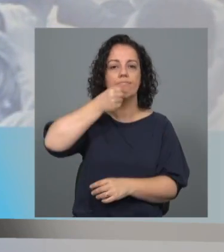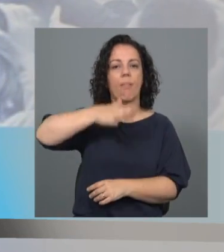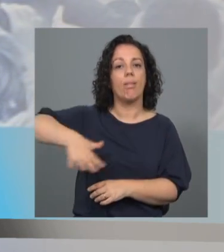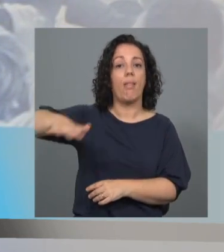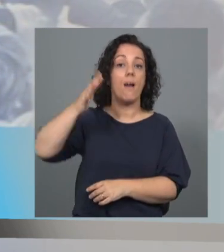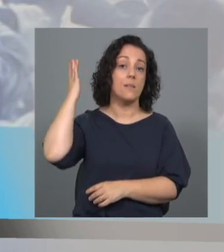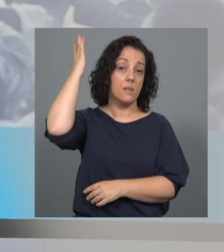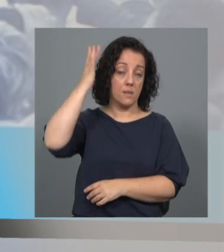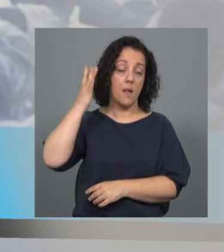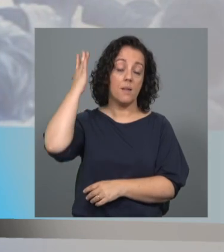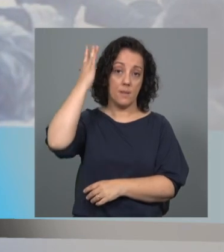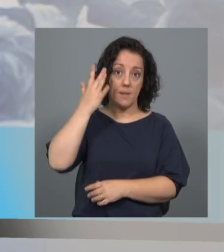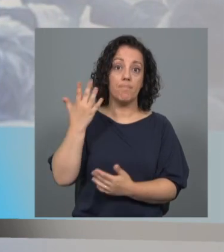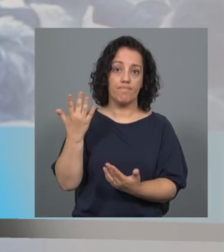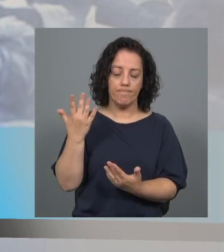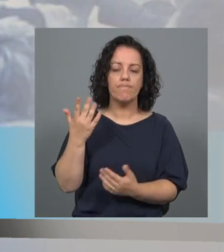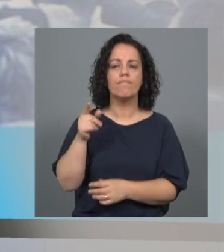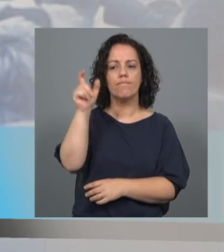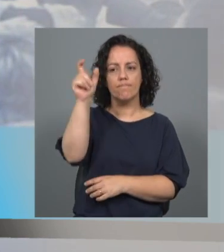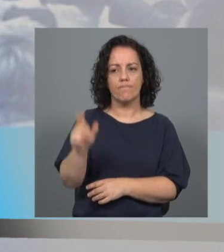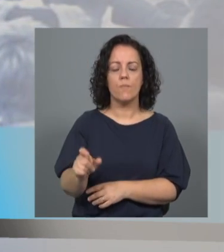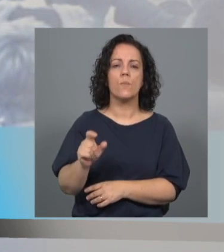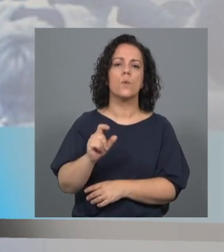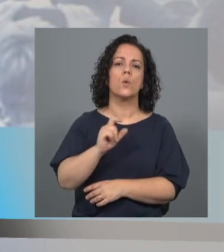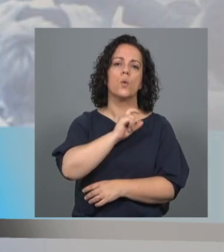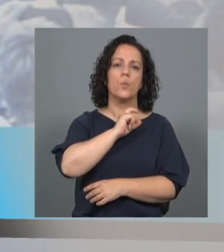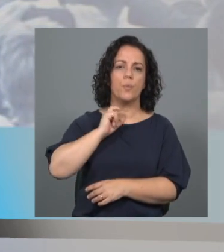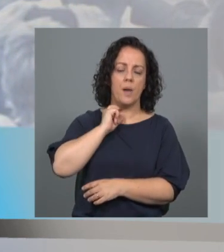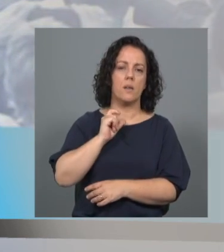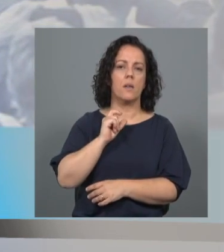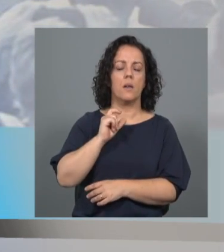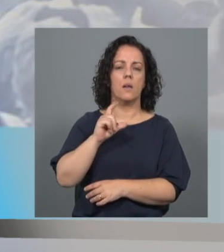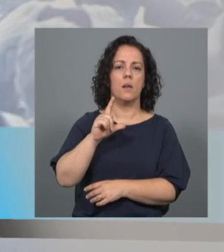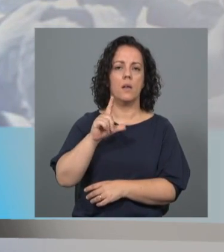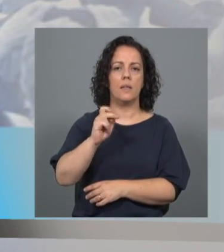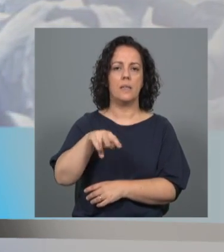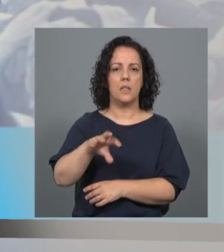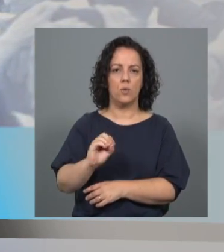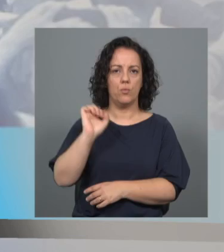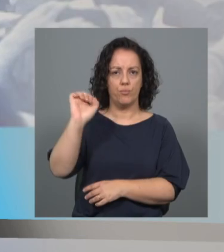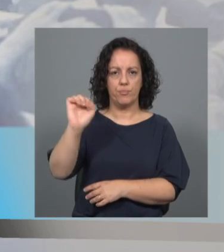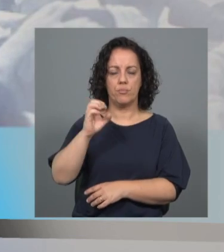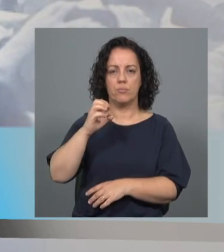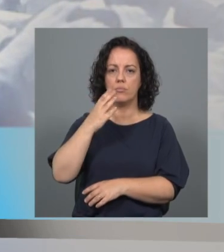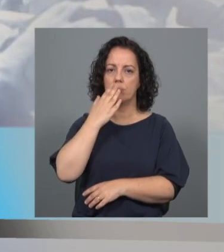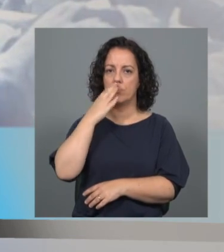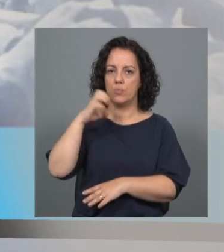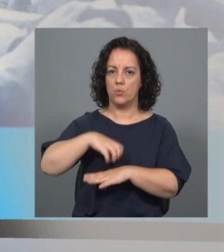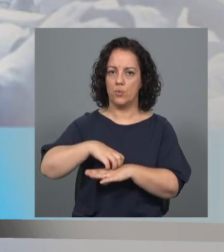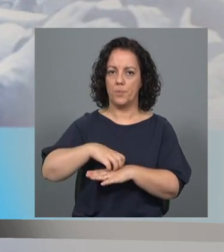começamos com a análise que o Patriarca Latino de Jerusalém faz a estes recentes conflitos.